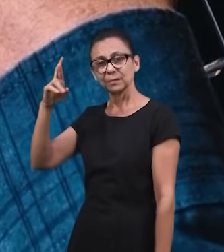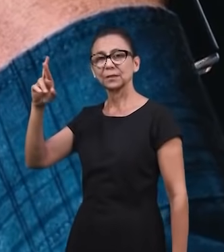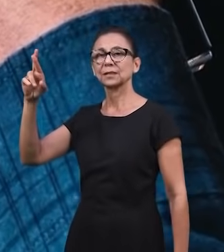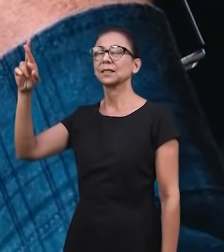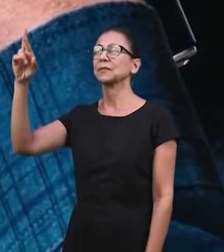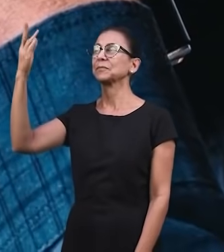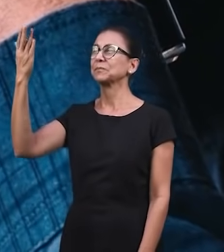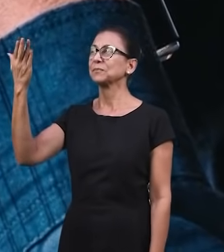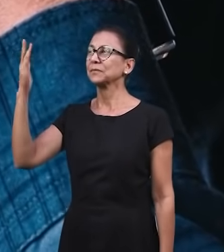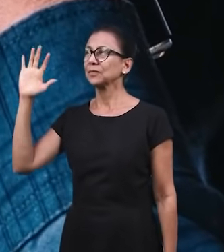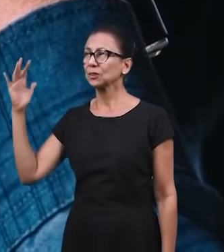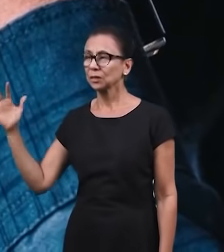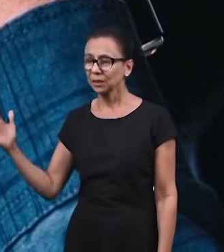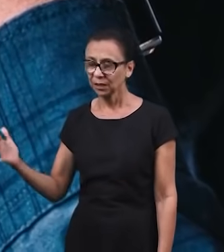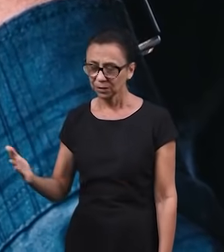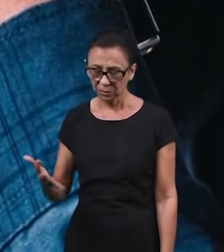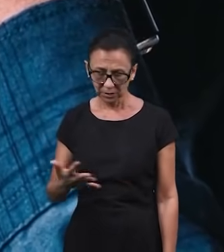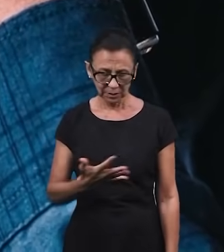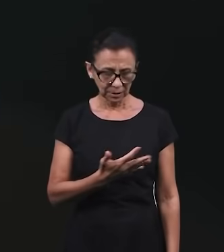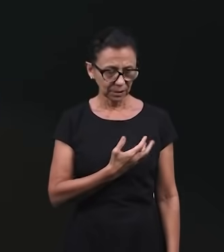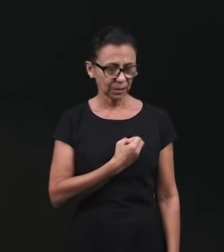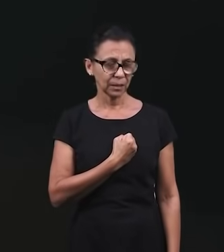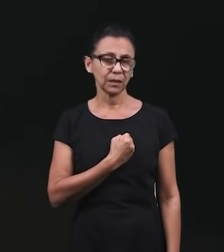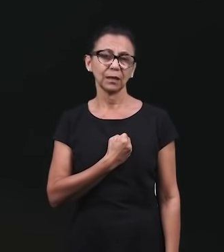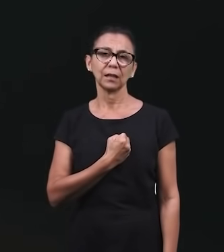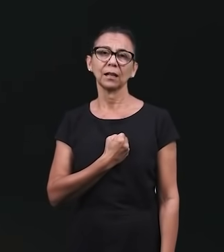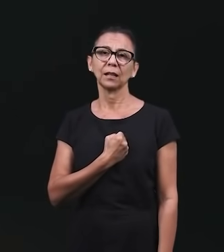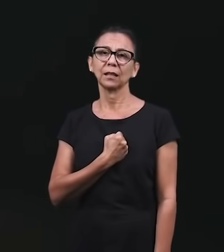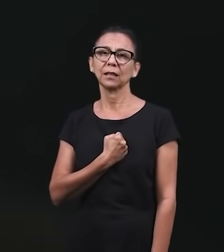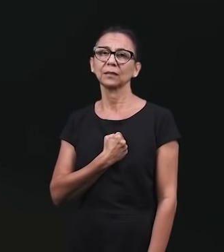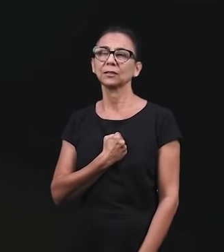tua presença te